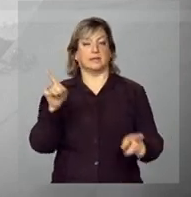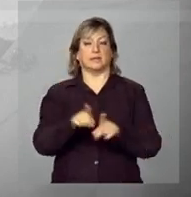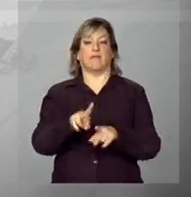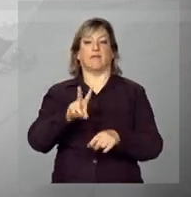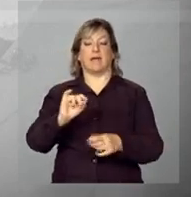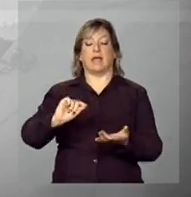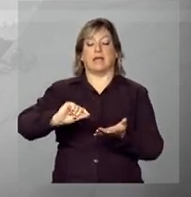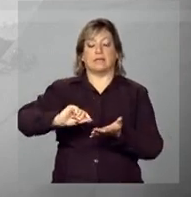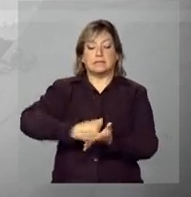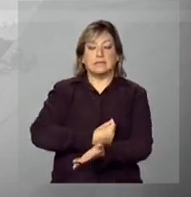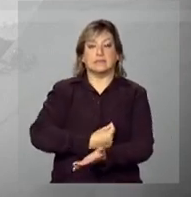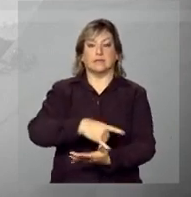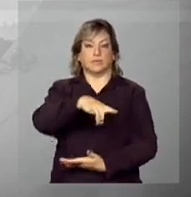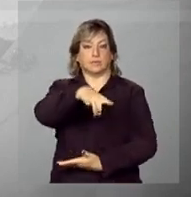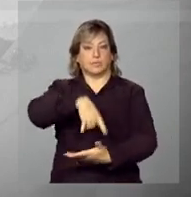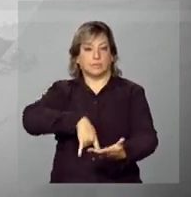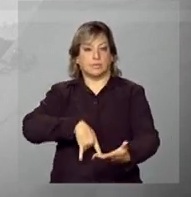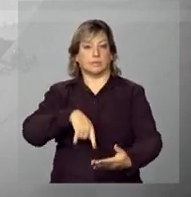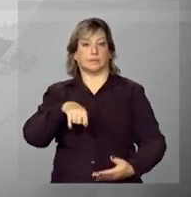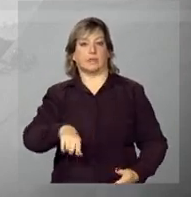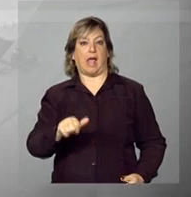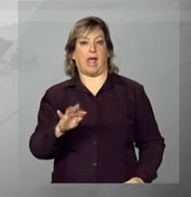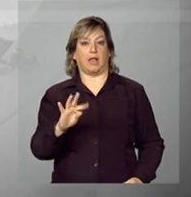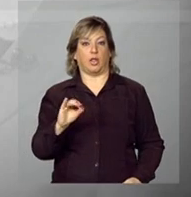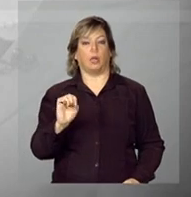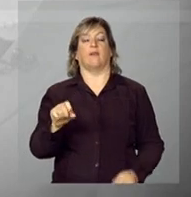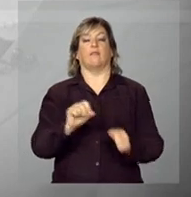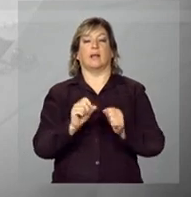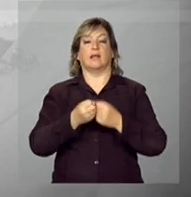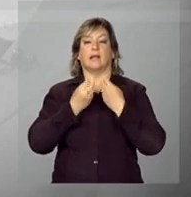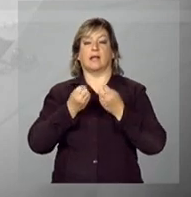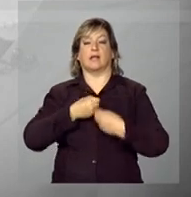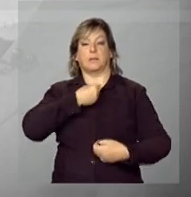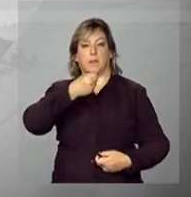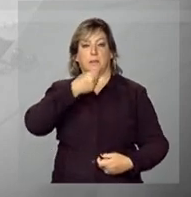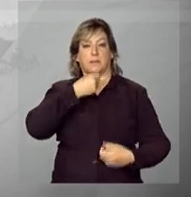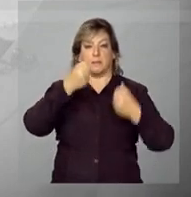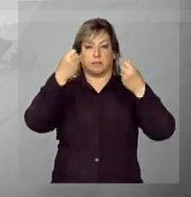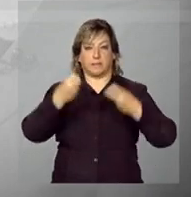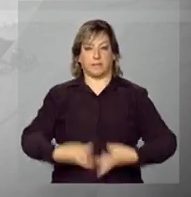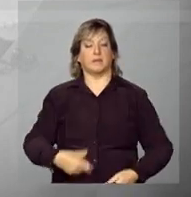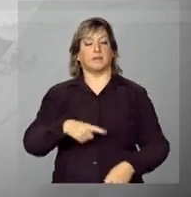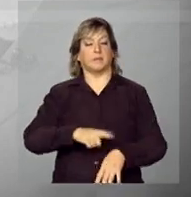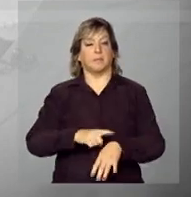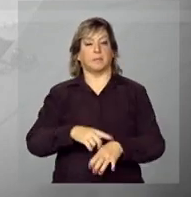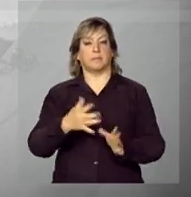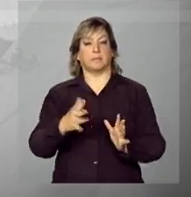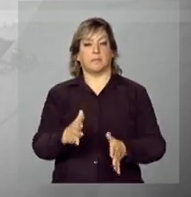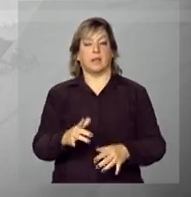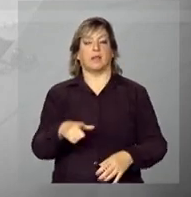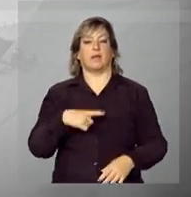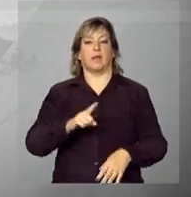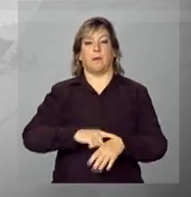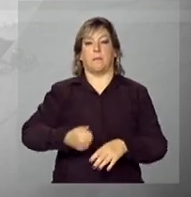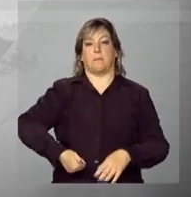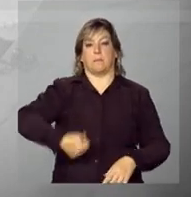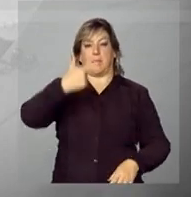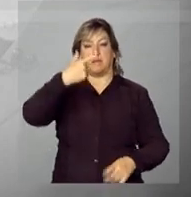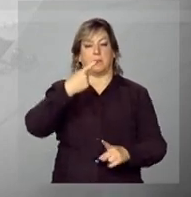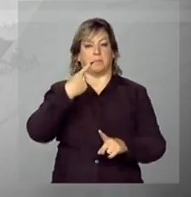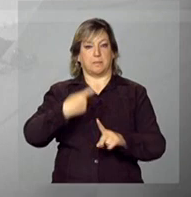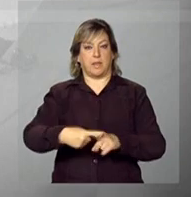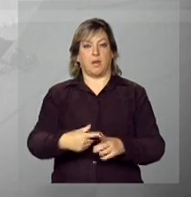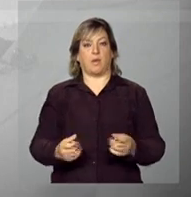vão assinar atos e vão fazer uma declaração conjunta que está prevista para o meia e